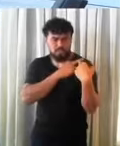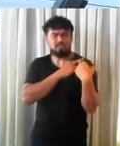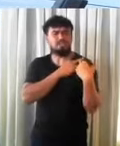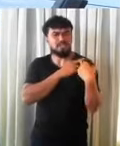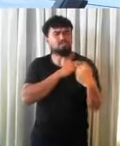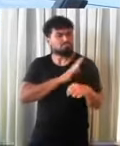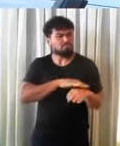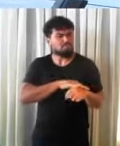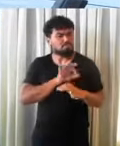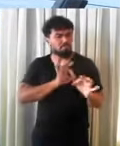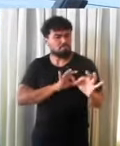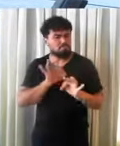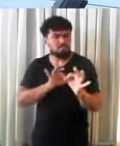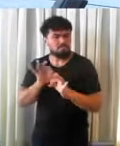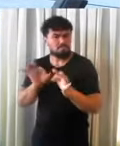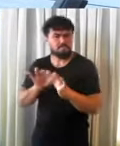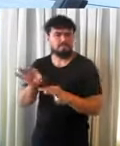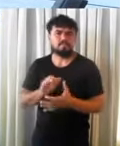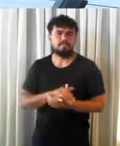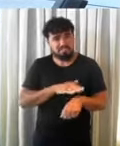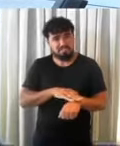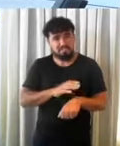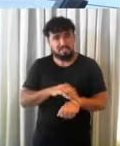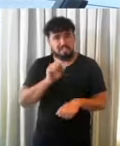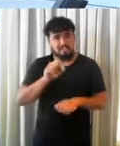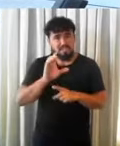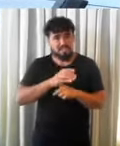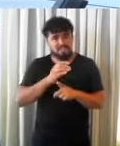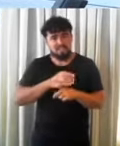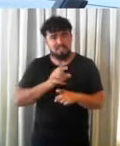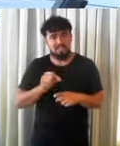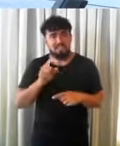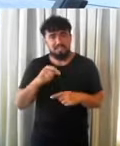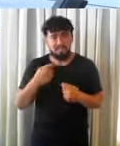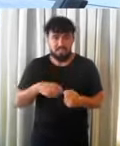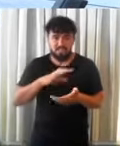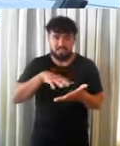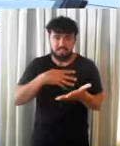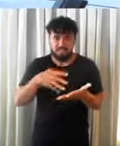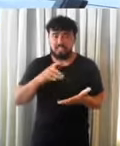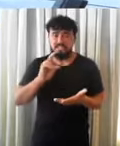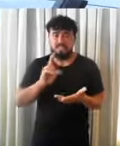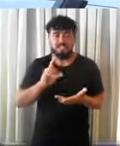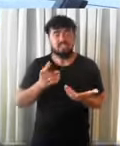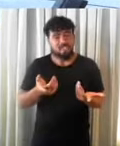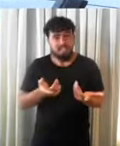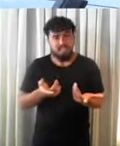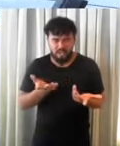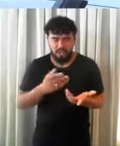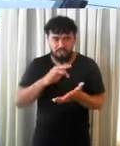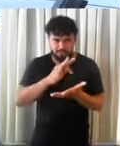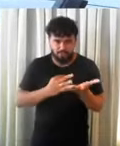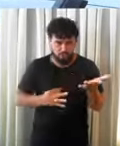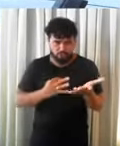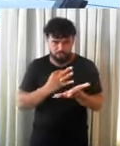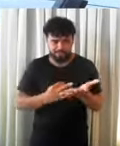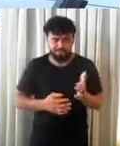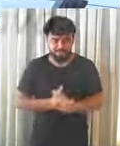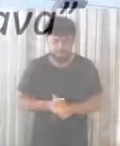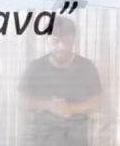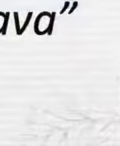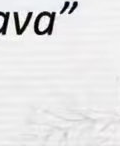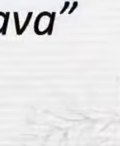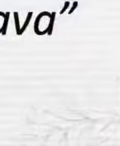precisa ter uma organização do seu dia. E a sua agenda tem que estar conectada com o céu. Vamos para o texto bíblico? No entanto,